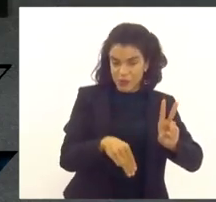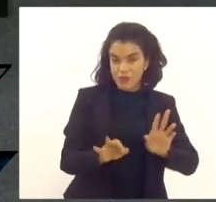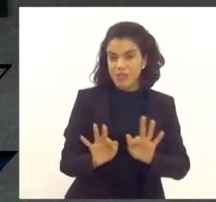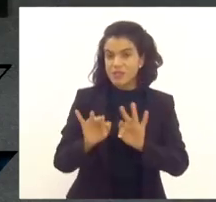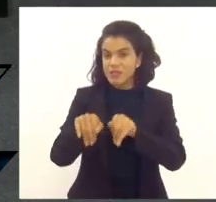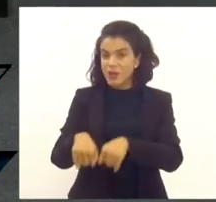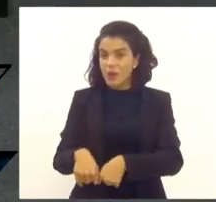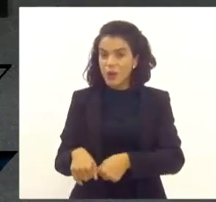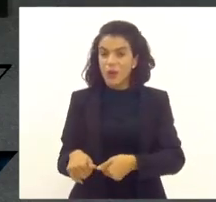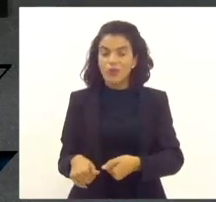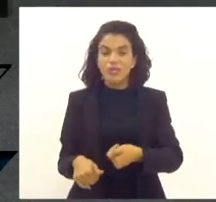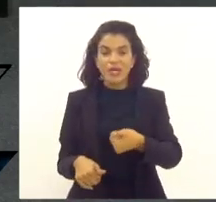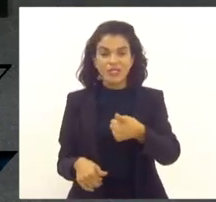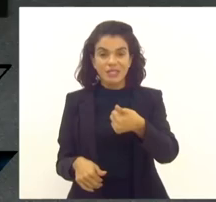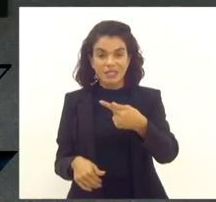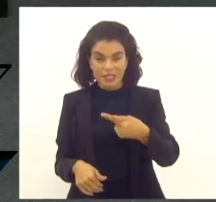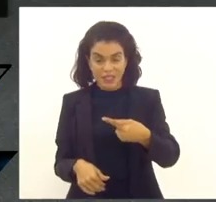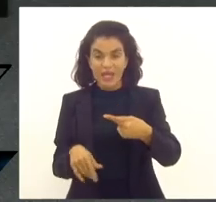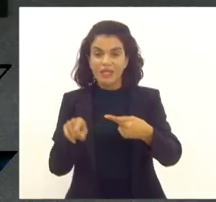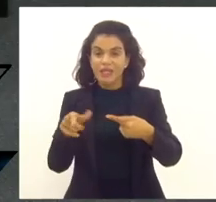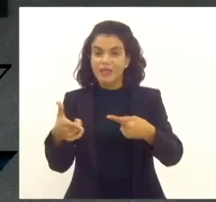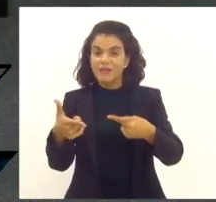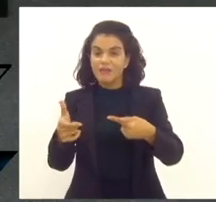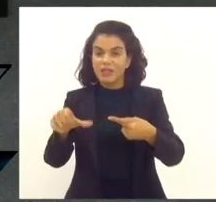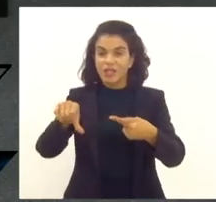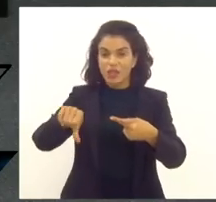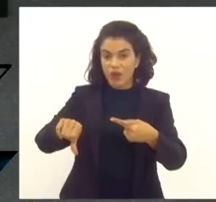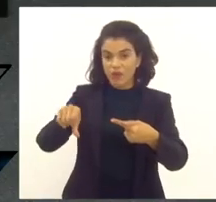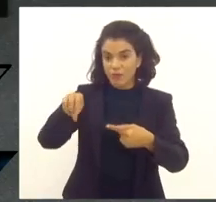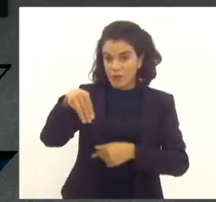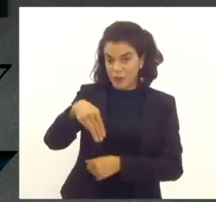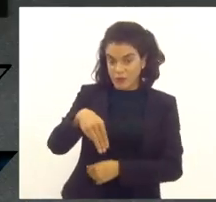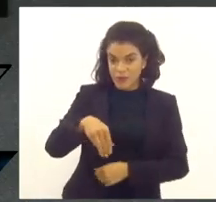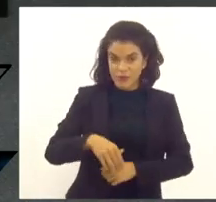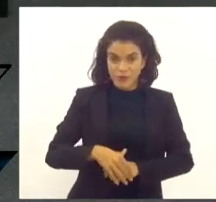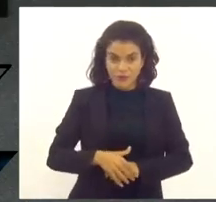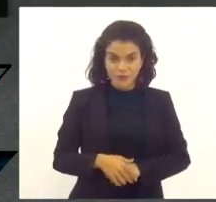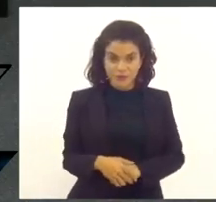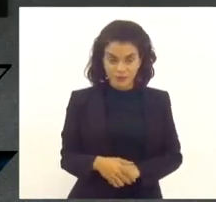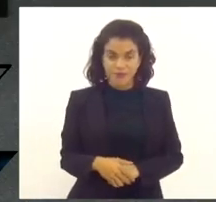encerrou-se às 17 horas e 29 minutos